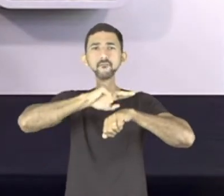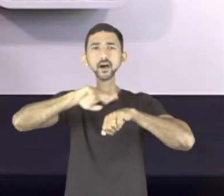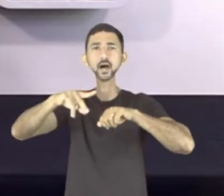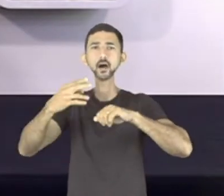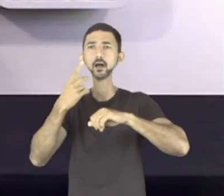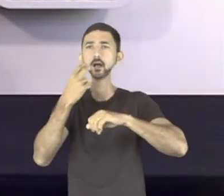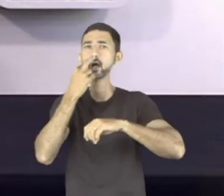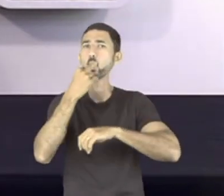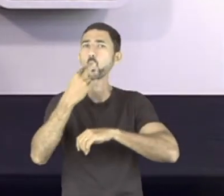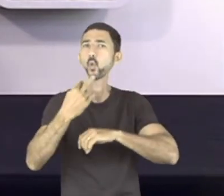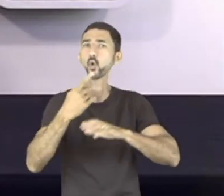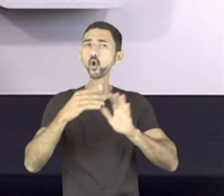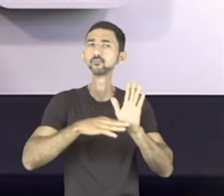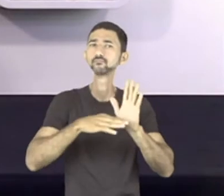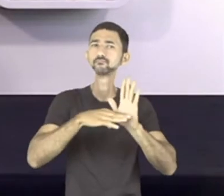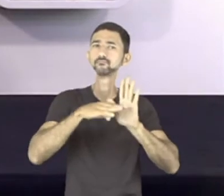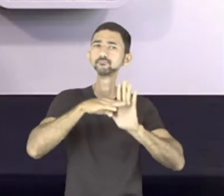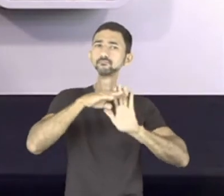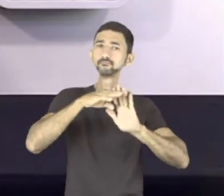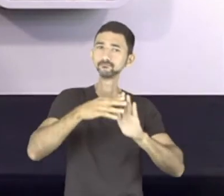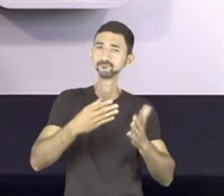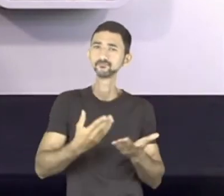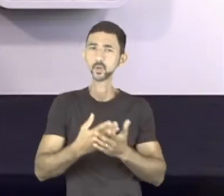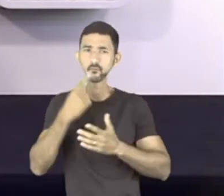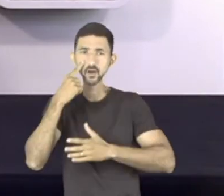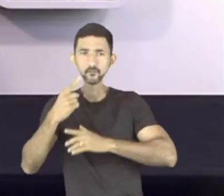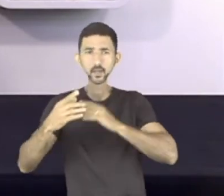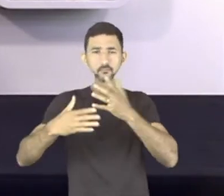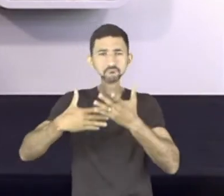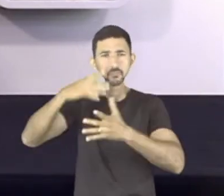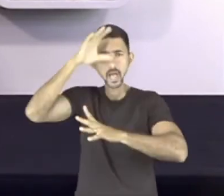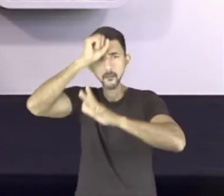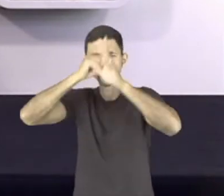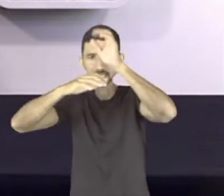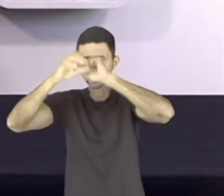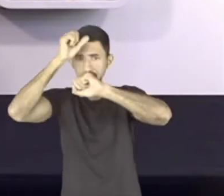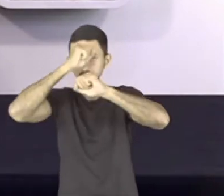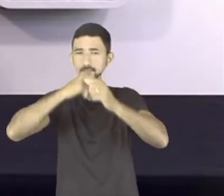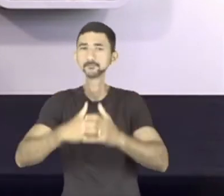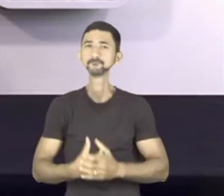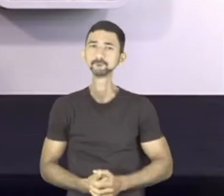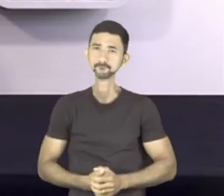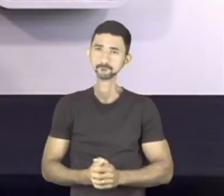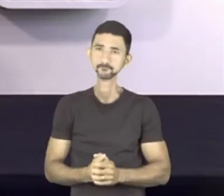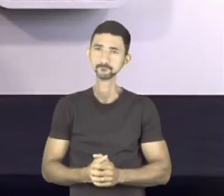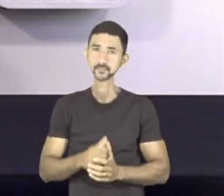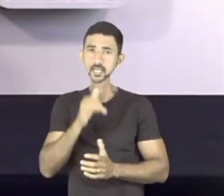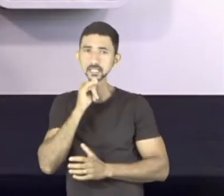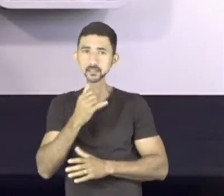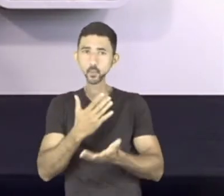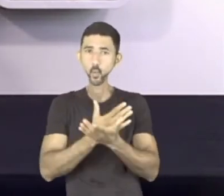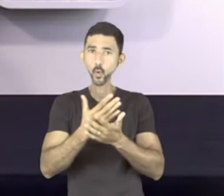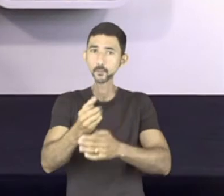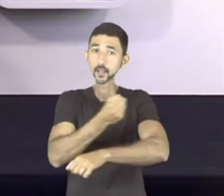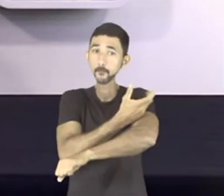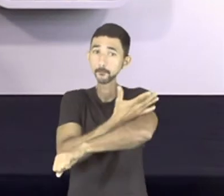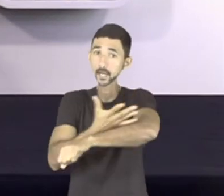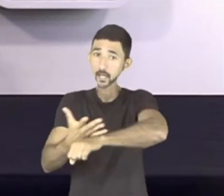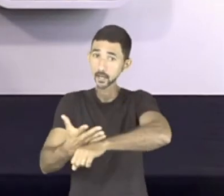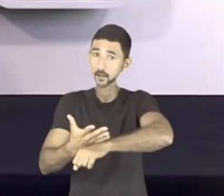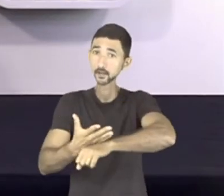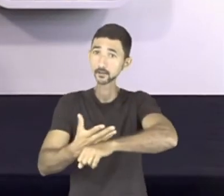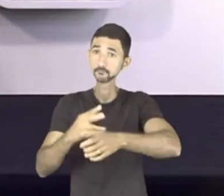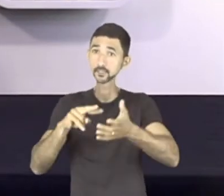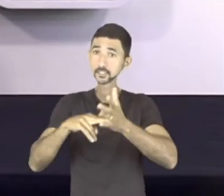diversos outros níveis que vão medindo ali a aprendizagem do aluno. Então, o aluno iniciante é um faixa branca, ou